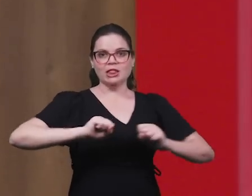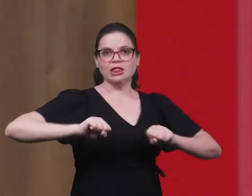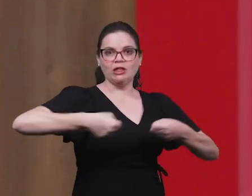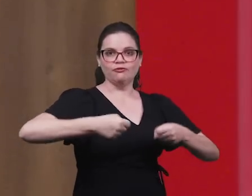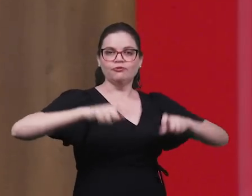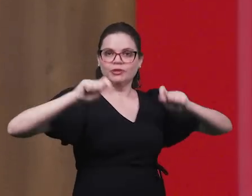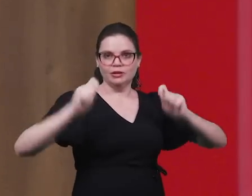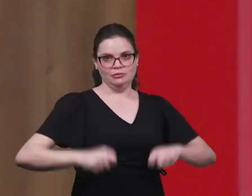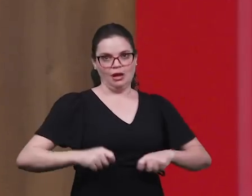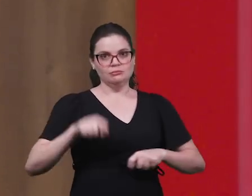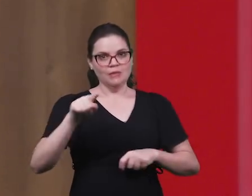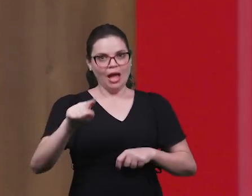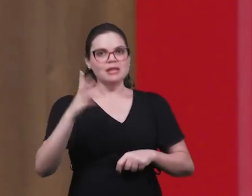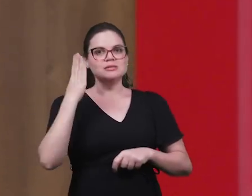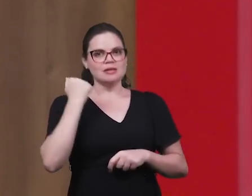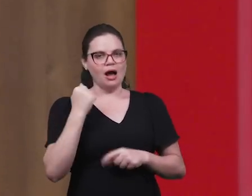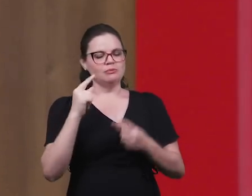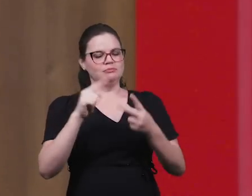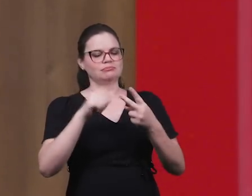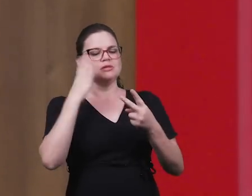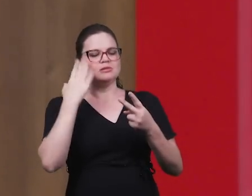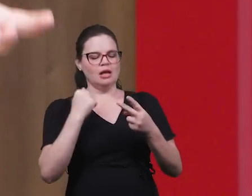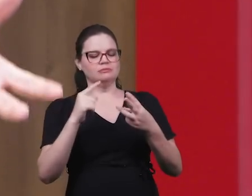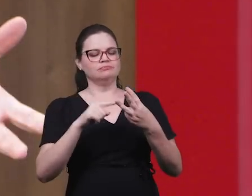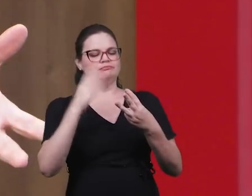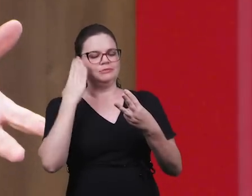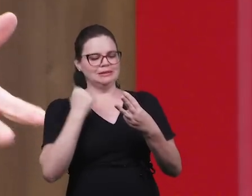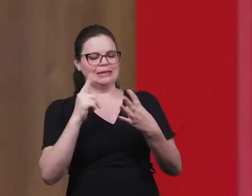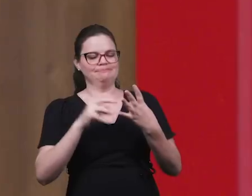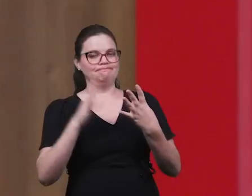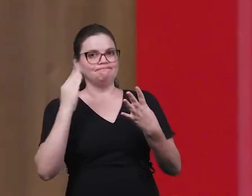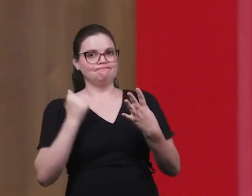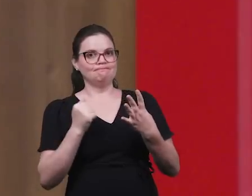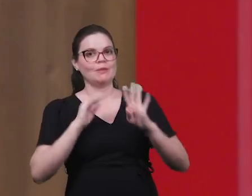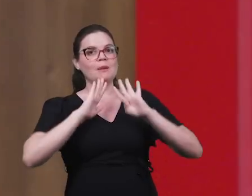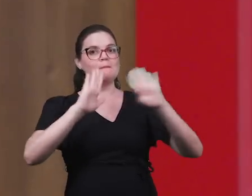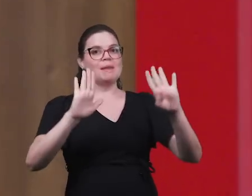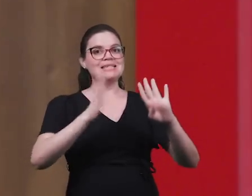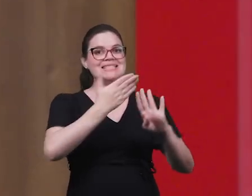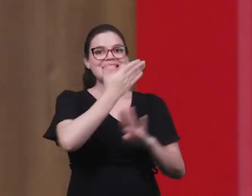conhecimento. A sabedoria é como que eu uso essa situação,